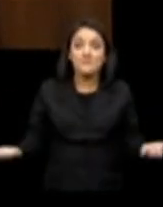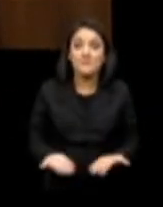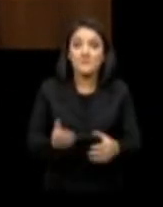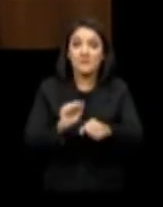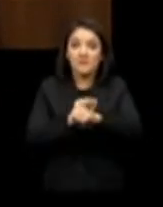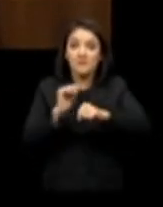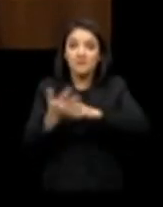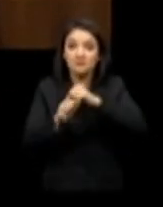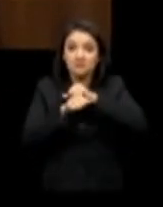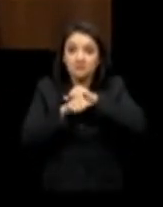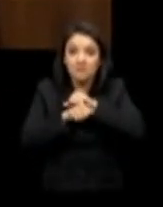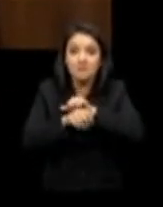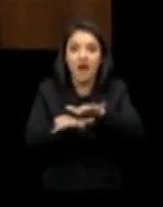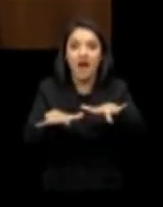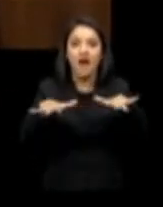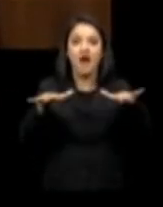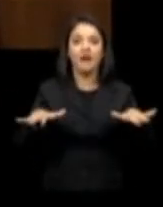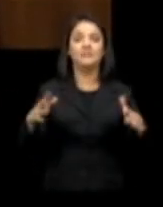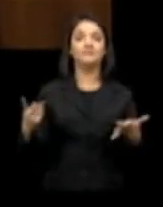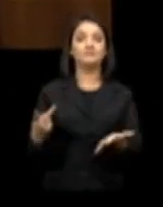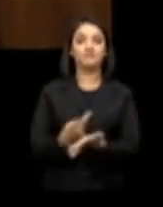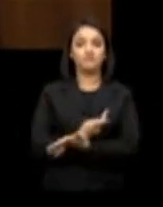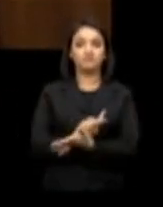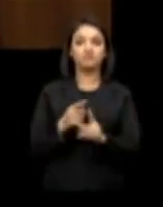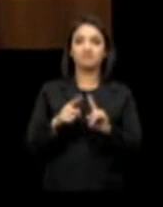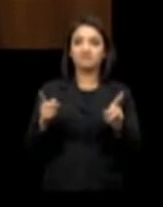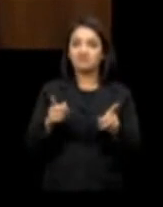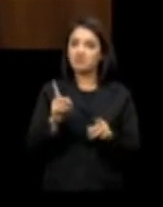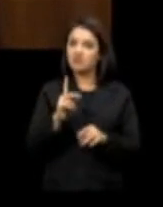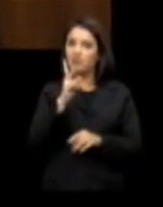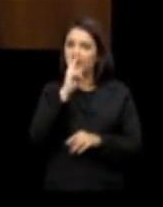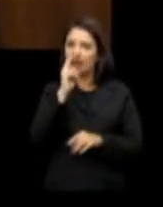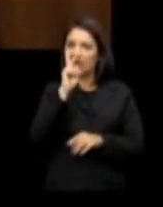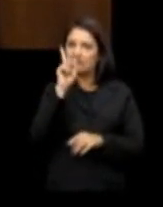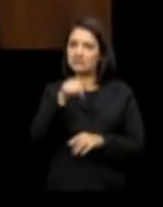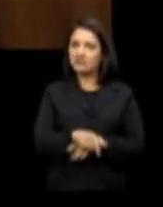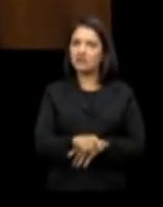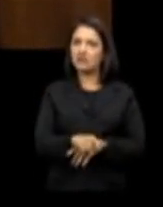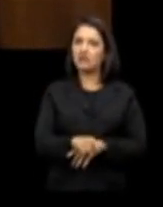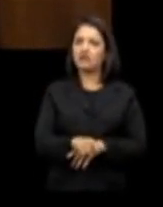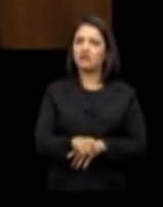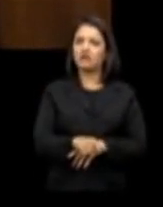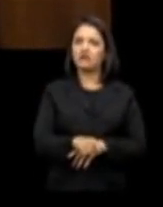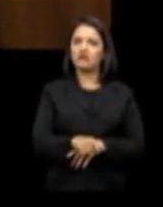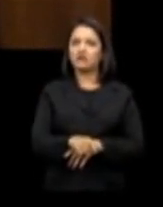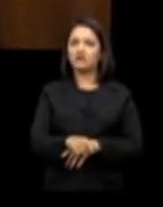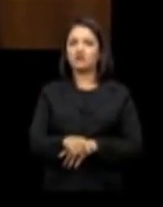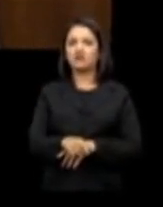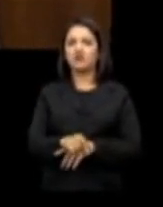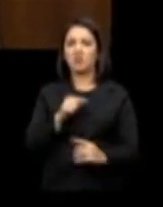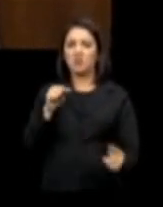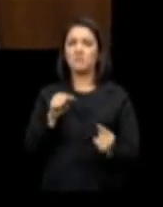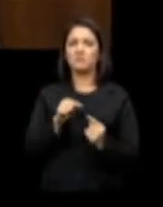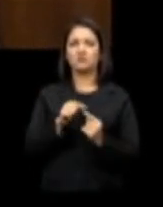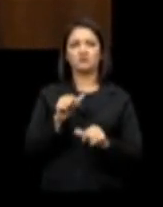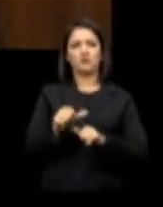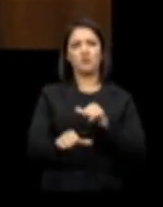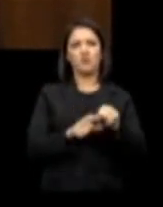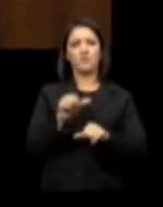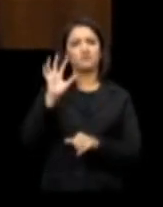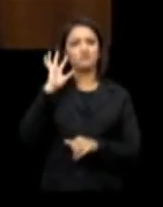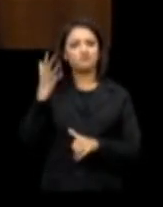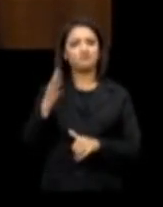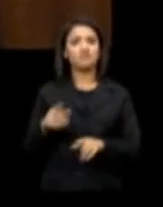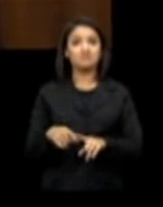gerada pela disseminação do coronavírus não parece suficiente para alterar essa conclusão. Muito pelo contrário, o